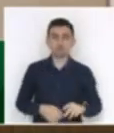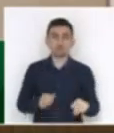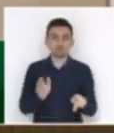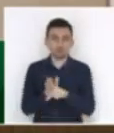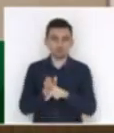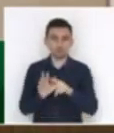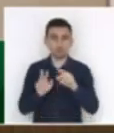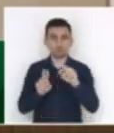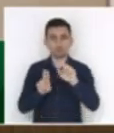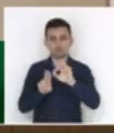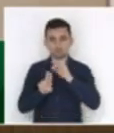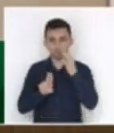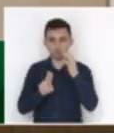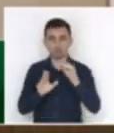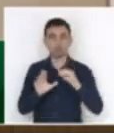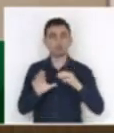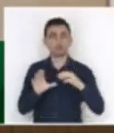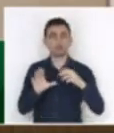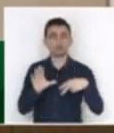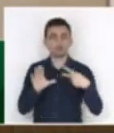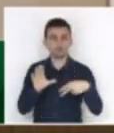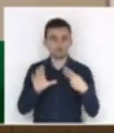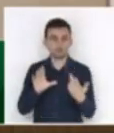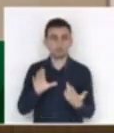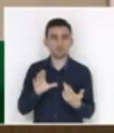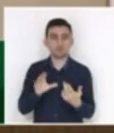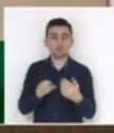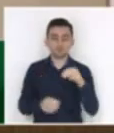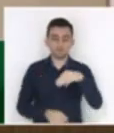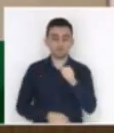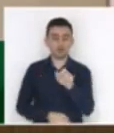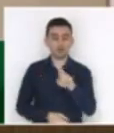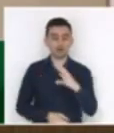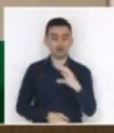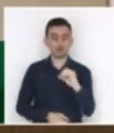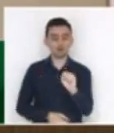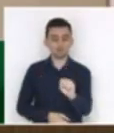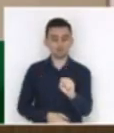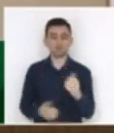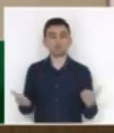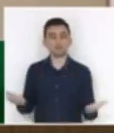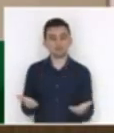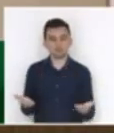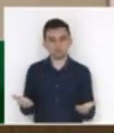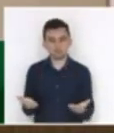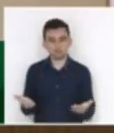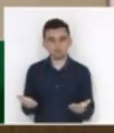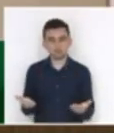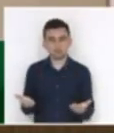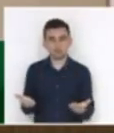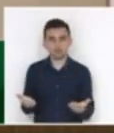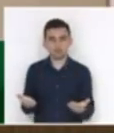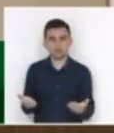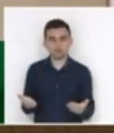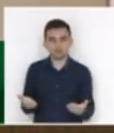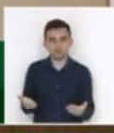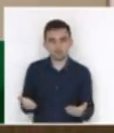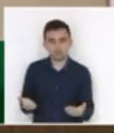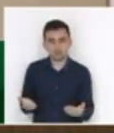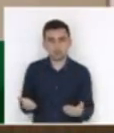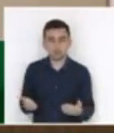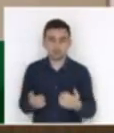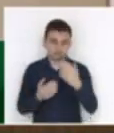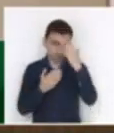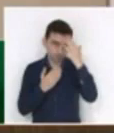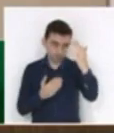gente já dá as boas-vindas, o senhor Marcos Roberto Silveira. Agora sim, deputado Minuto, muito obrigada pela paciência. O